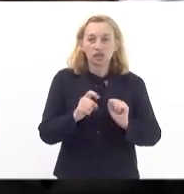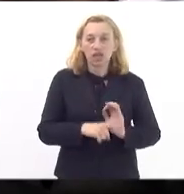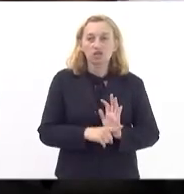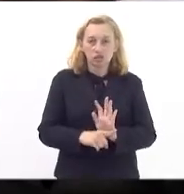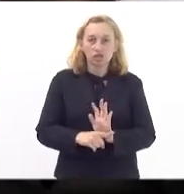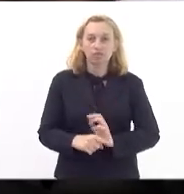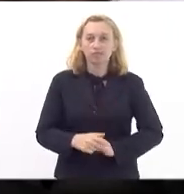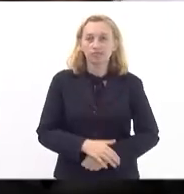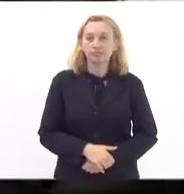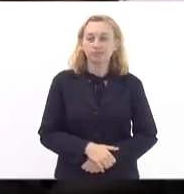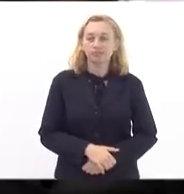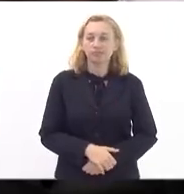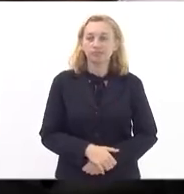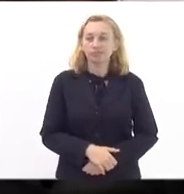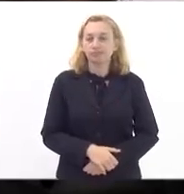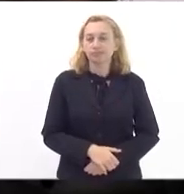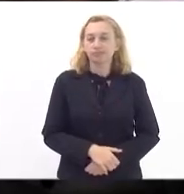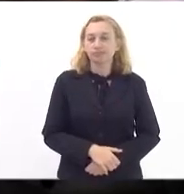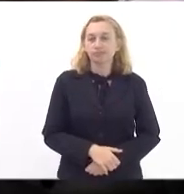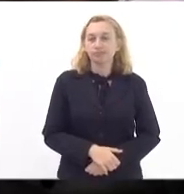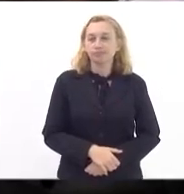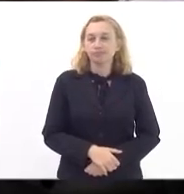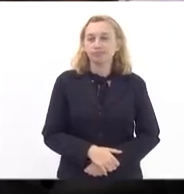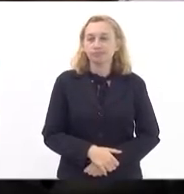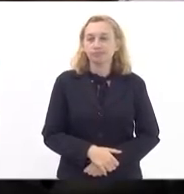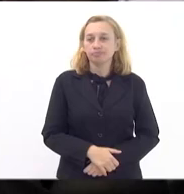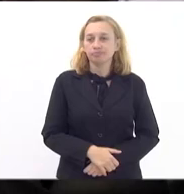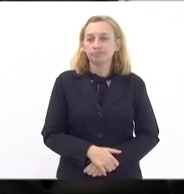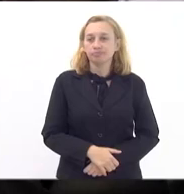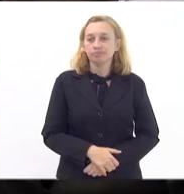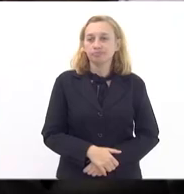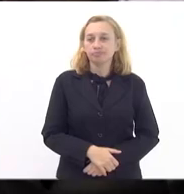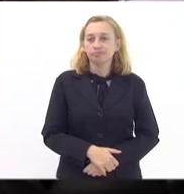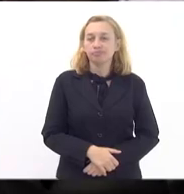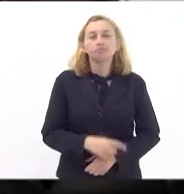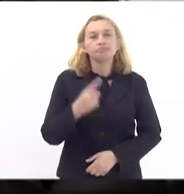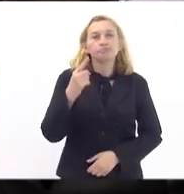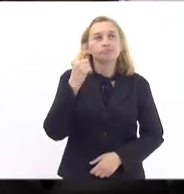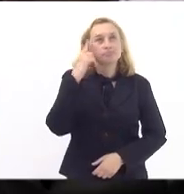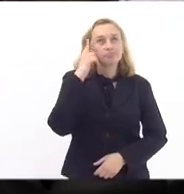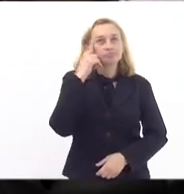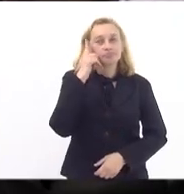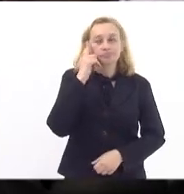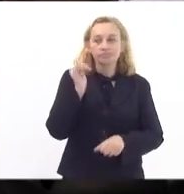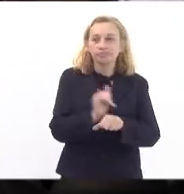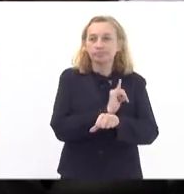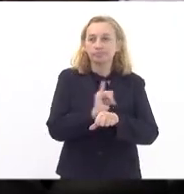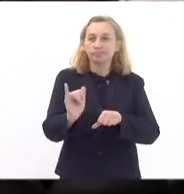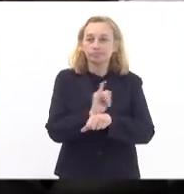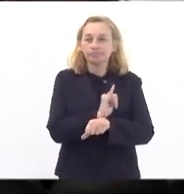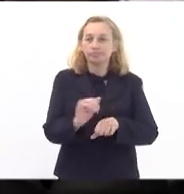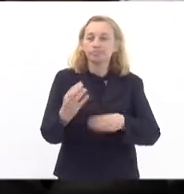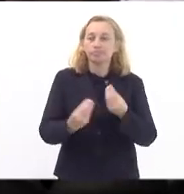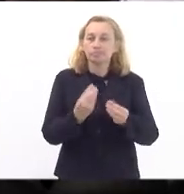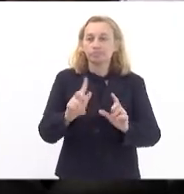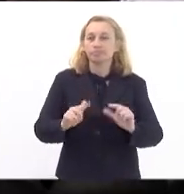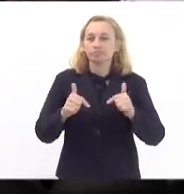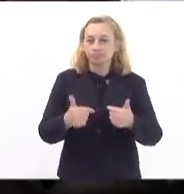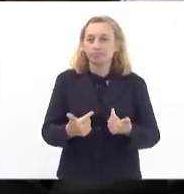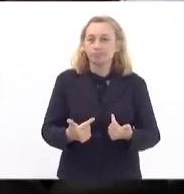também mesmo a gente poderia estar pensando em alguma questão